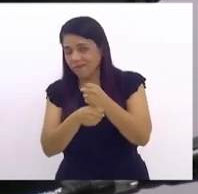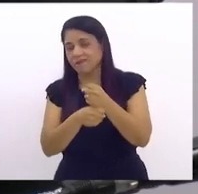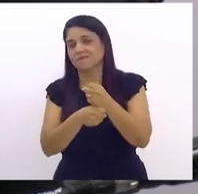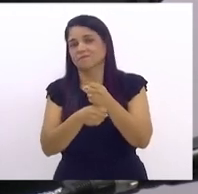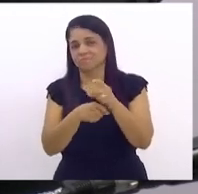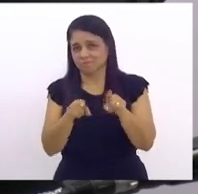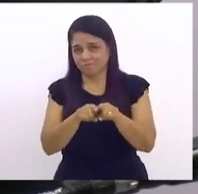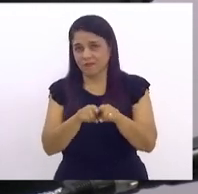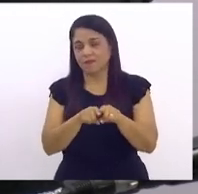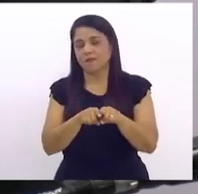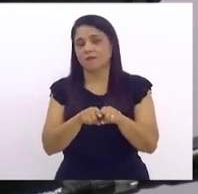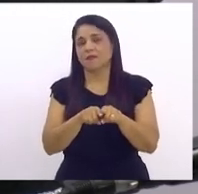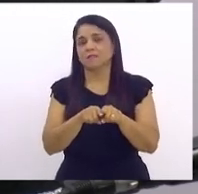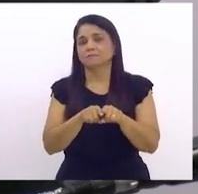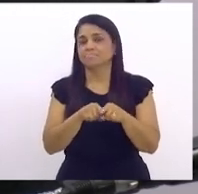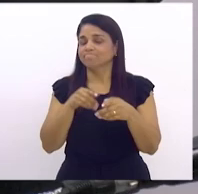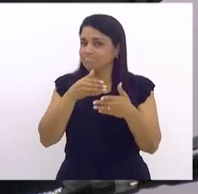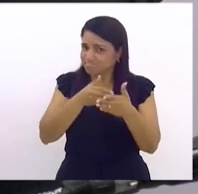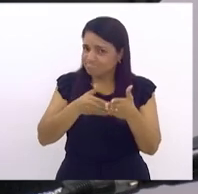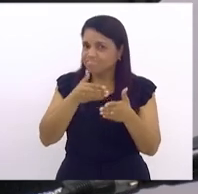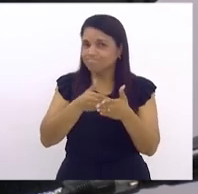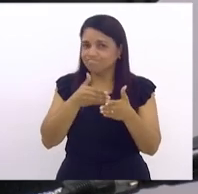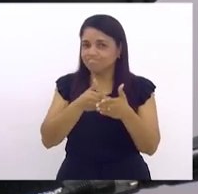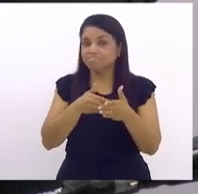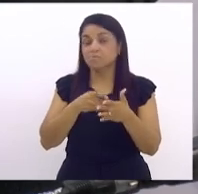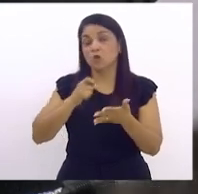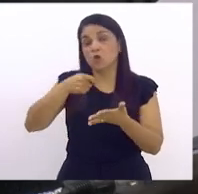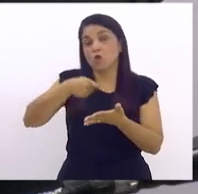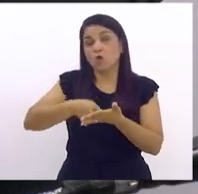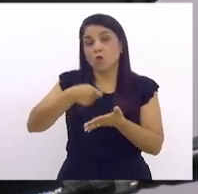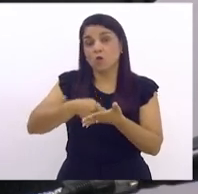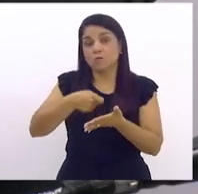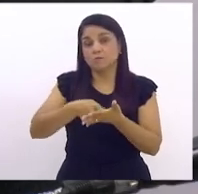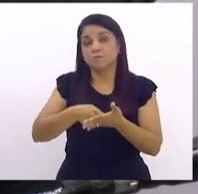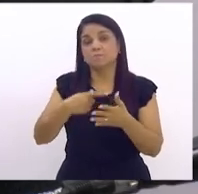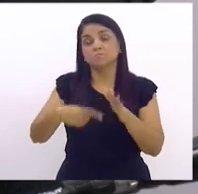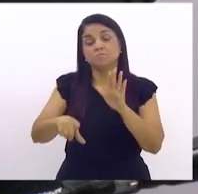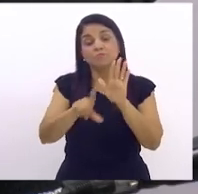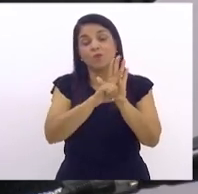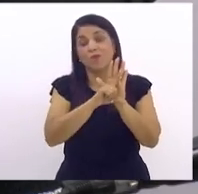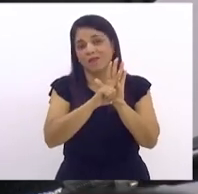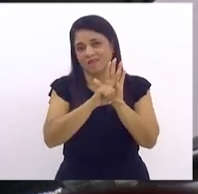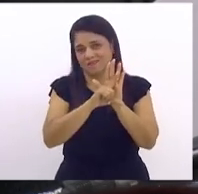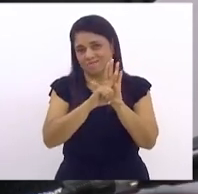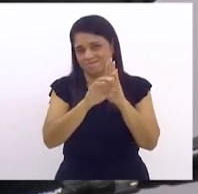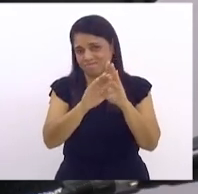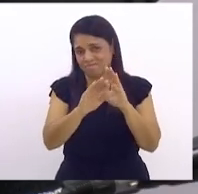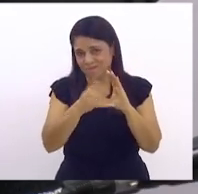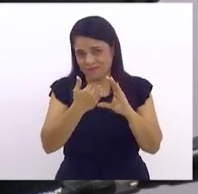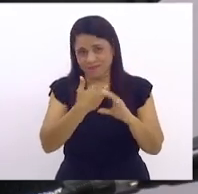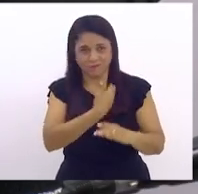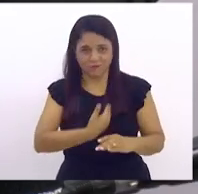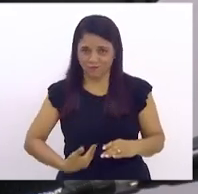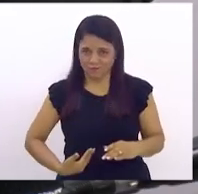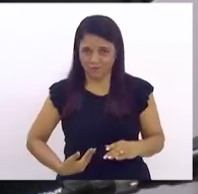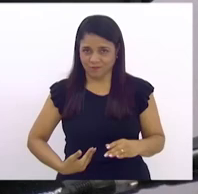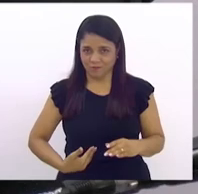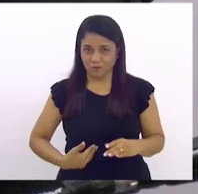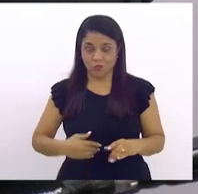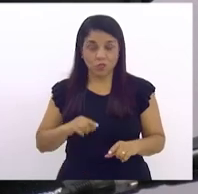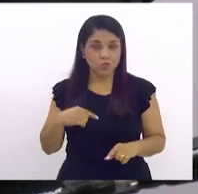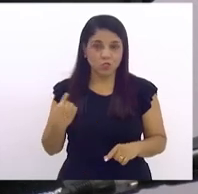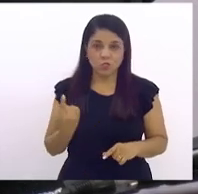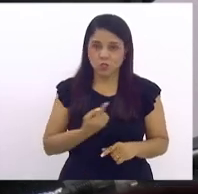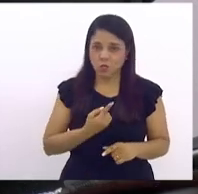exercício, que também são impeditivos, elas obrigatoriamente têm que ser por lei, têm que ser por mensagem. A gente não tem competência de fazer nada